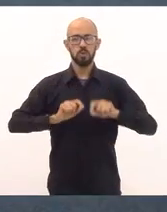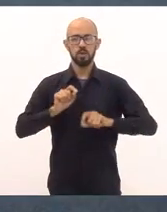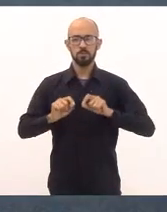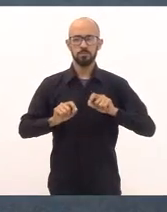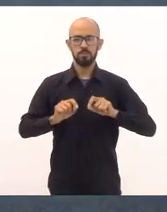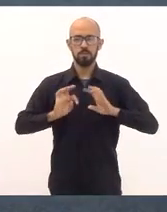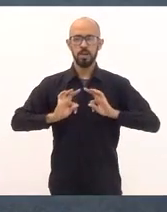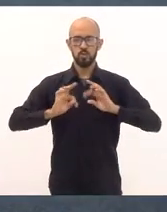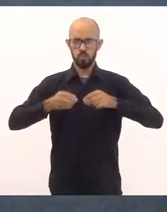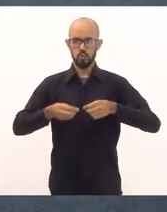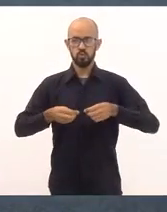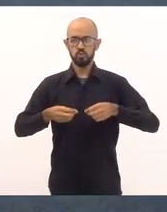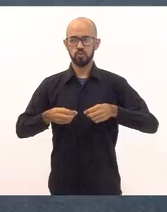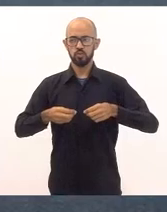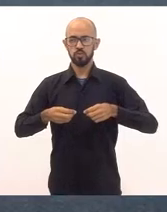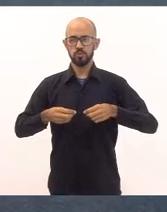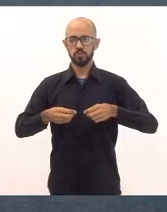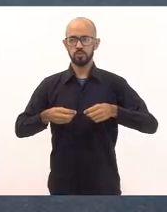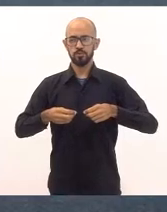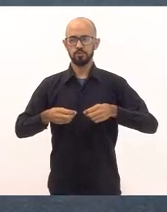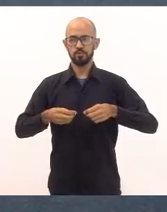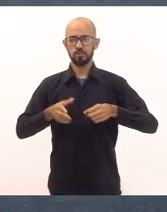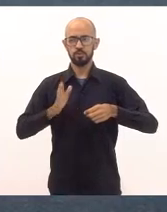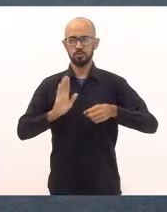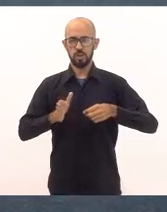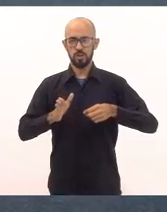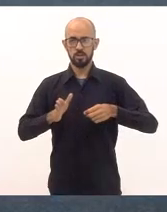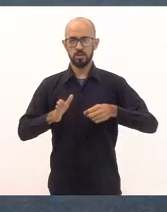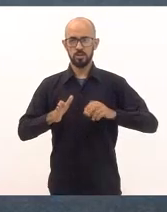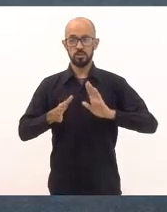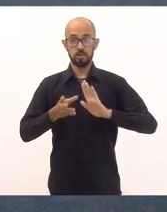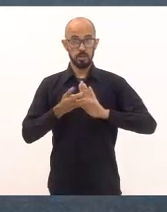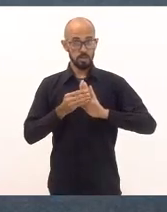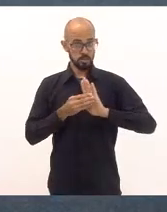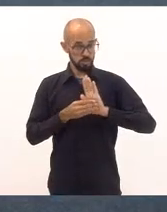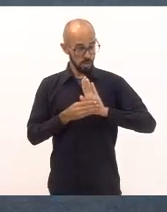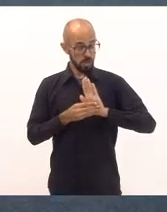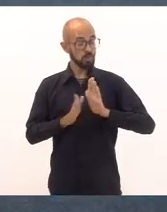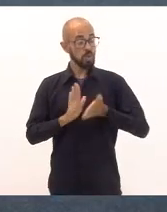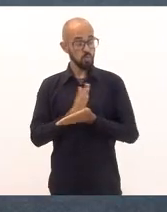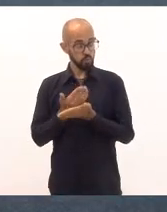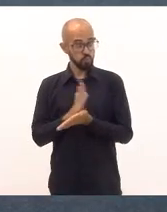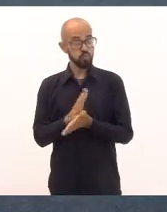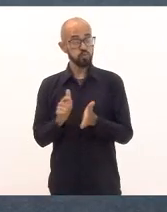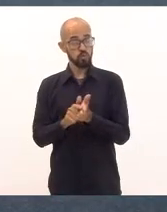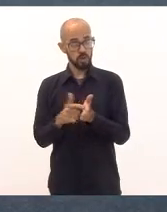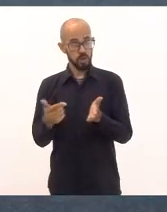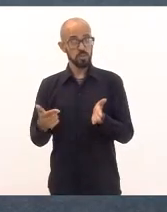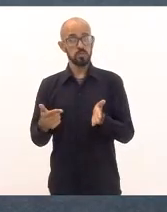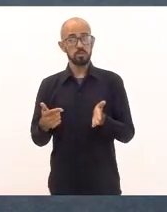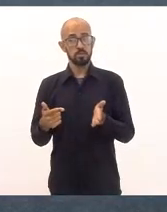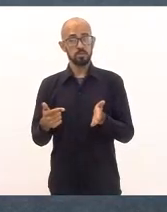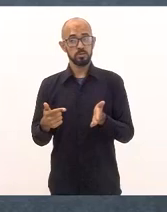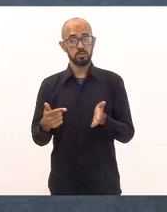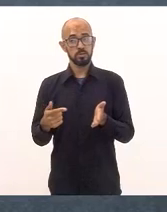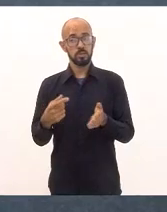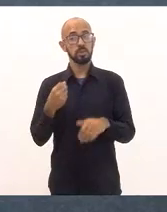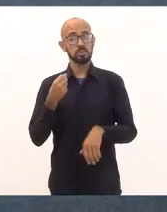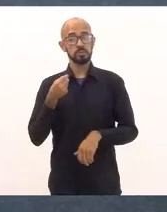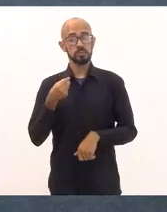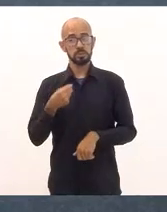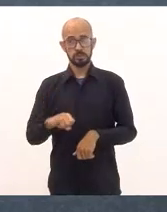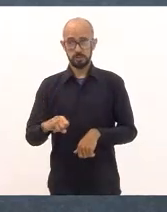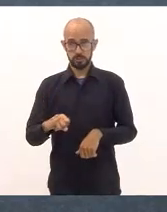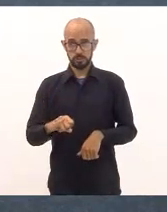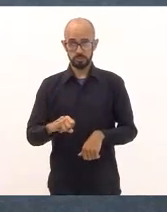para todos, isso está registrado em alguns jornais, se